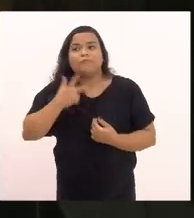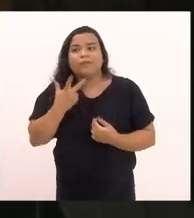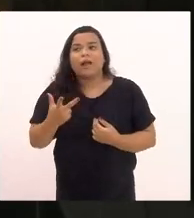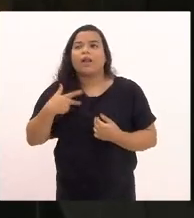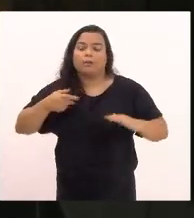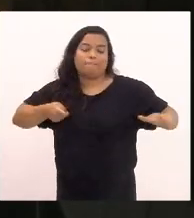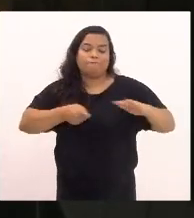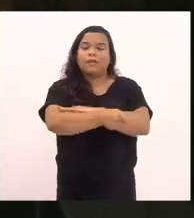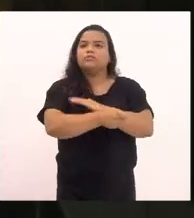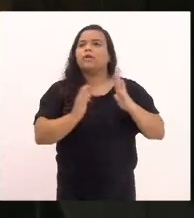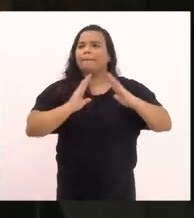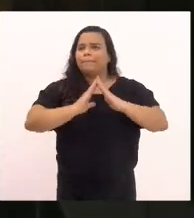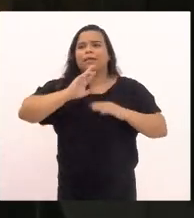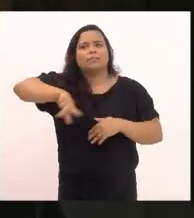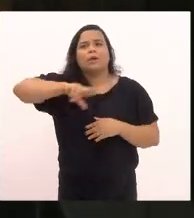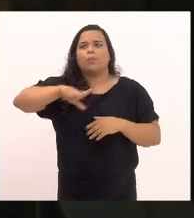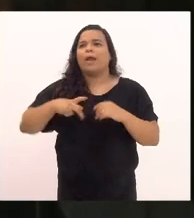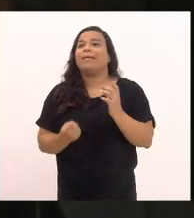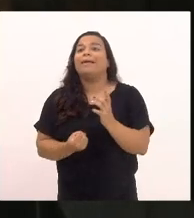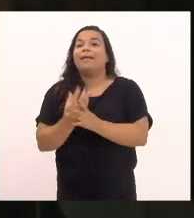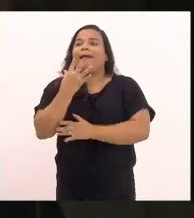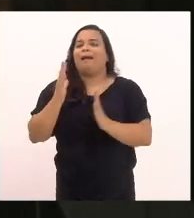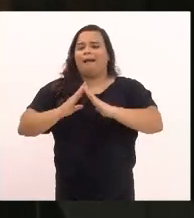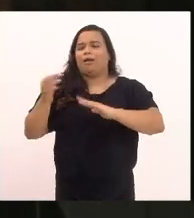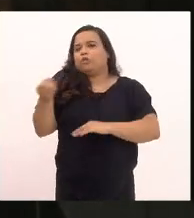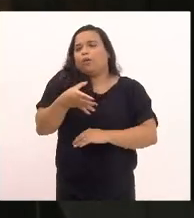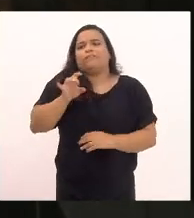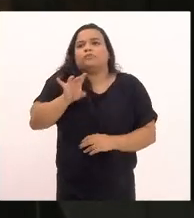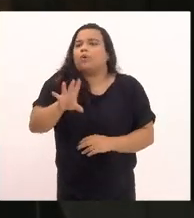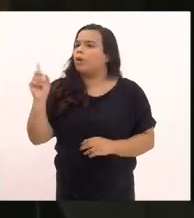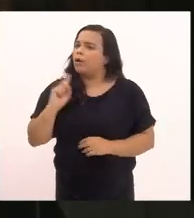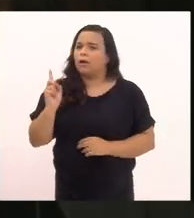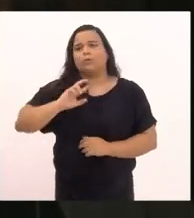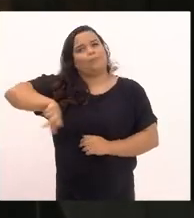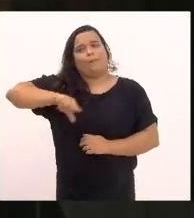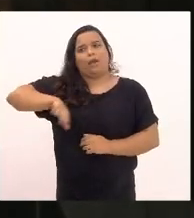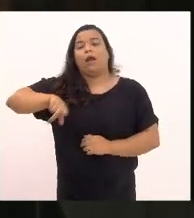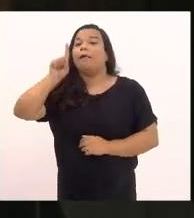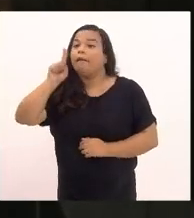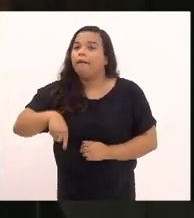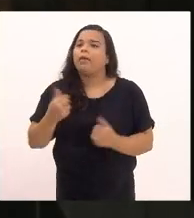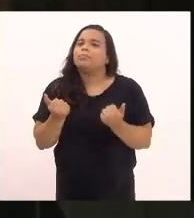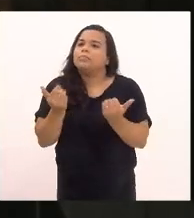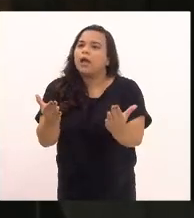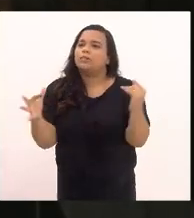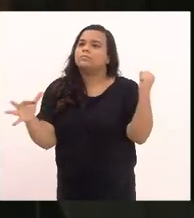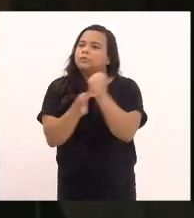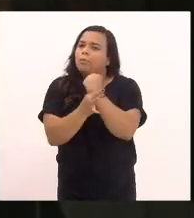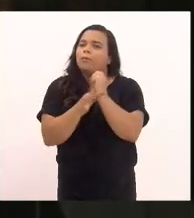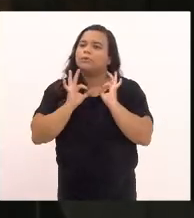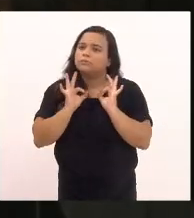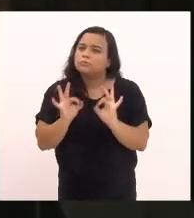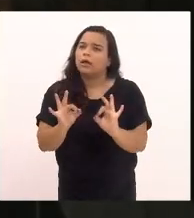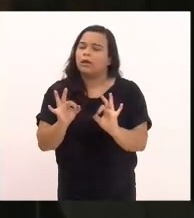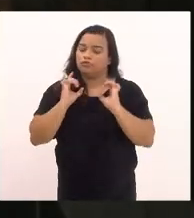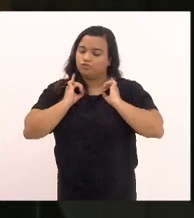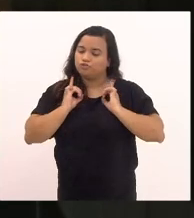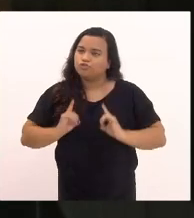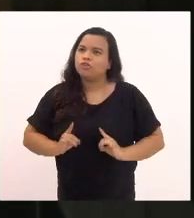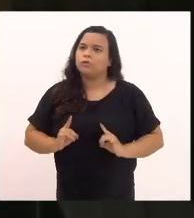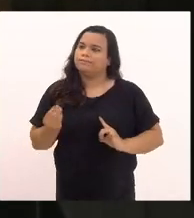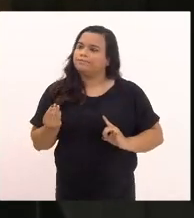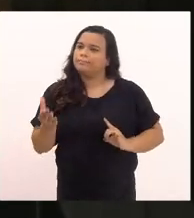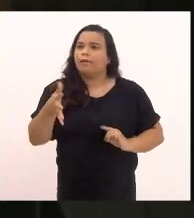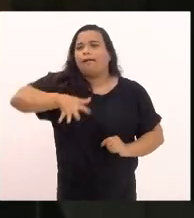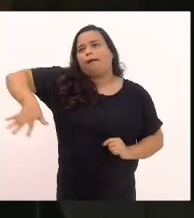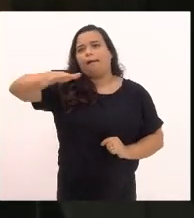habitação não é só construir novas casas, é também garantir condições de segurança, condições dignas nas